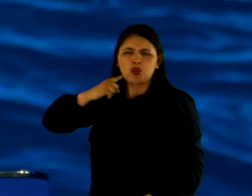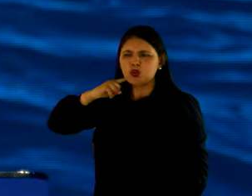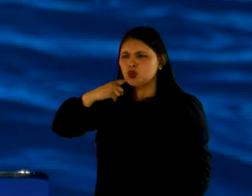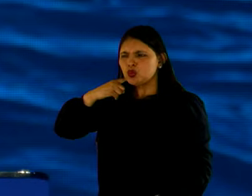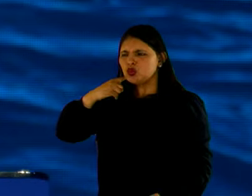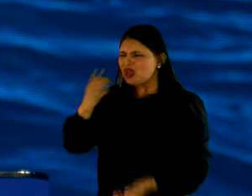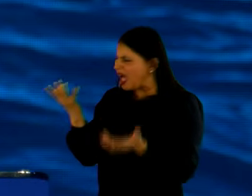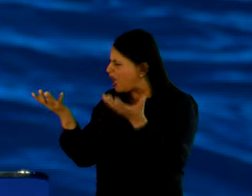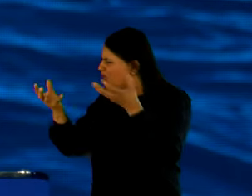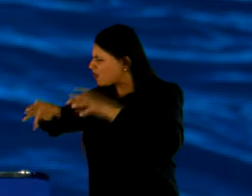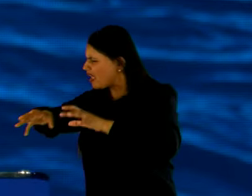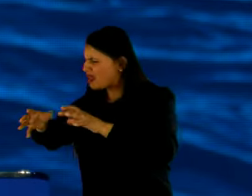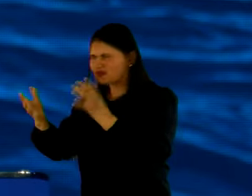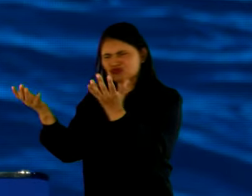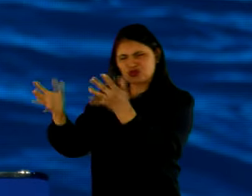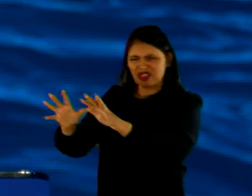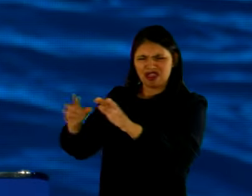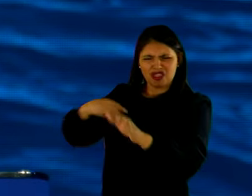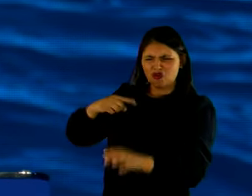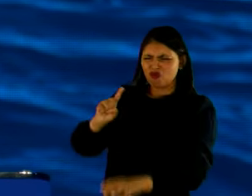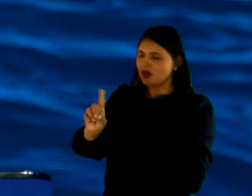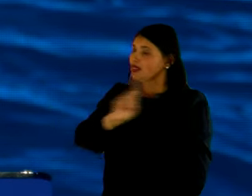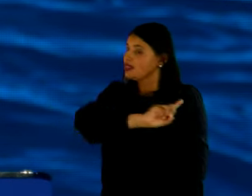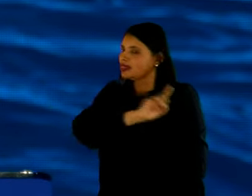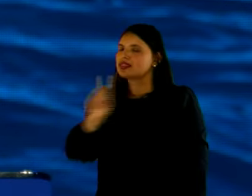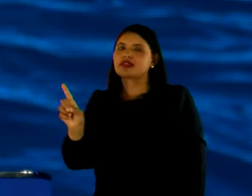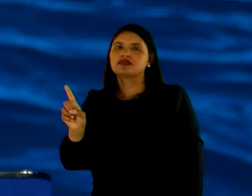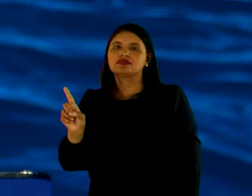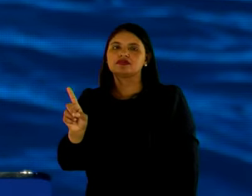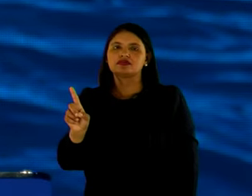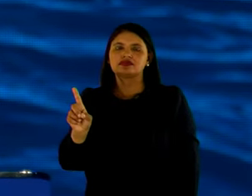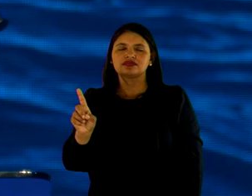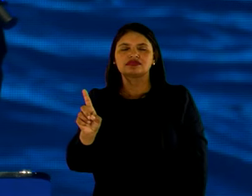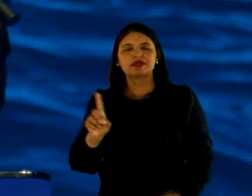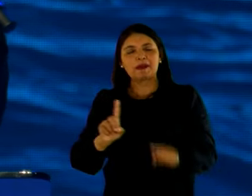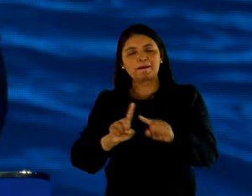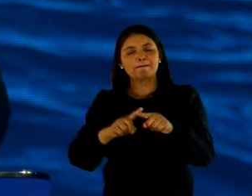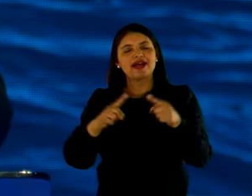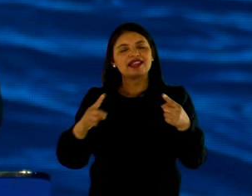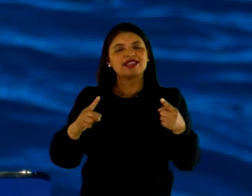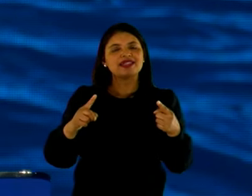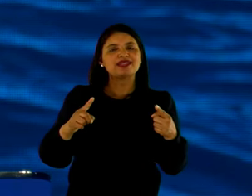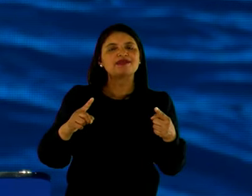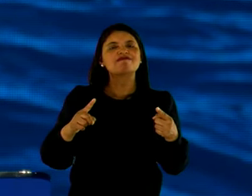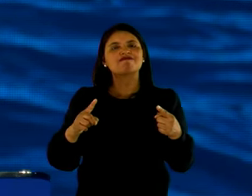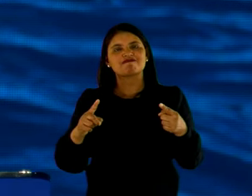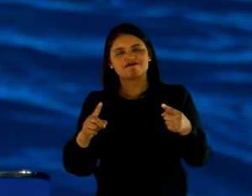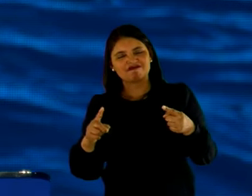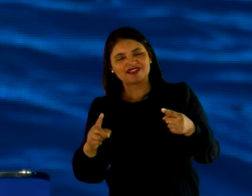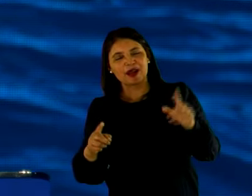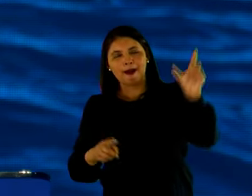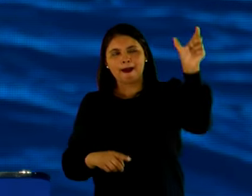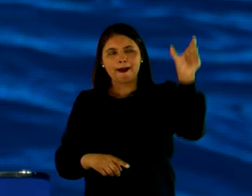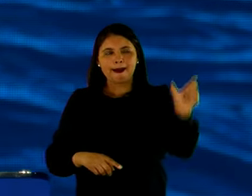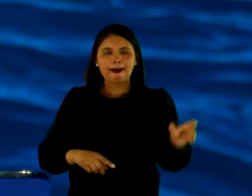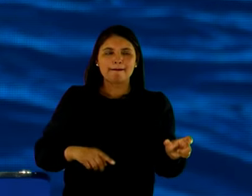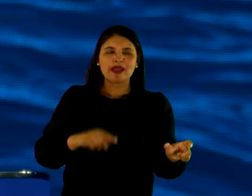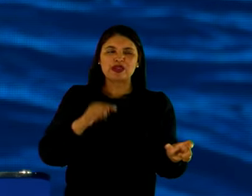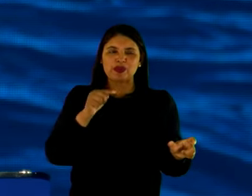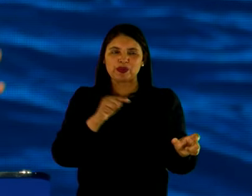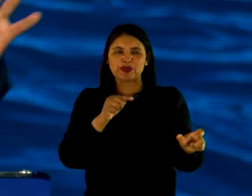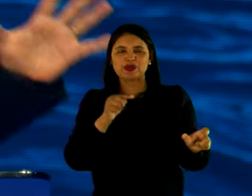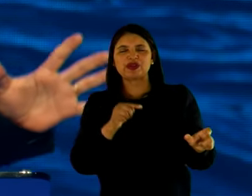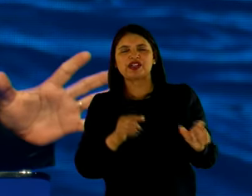E começou a voltar para casa. Mas sempre tem alguém, né, que sabe contornar a situação.